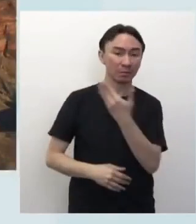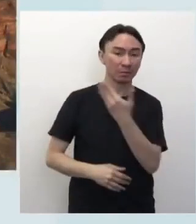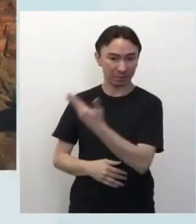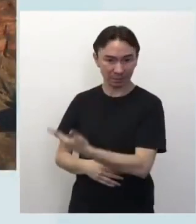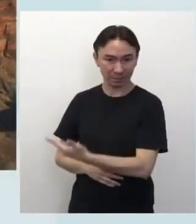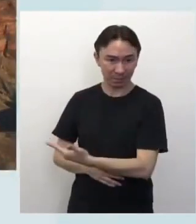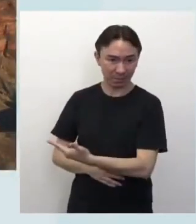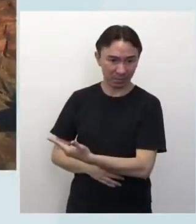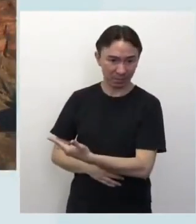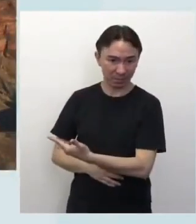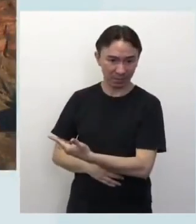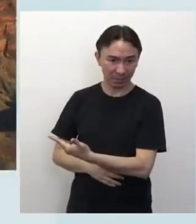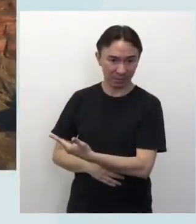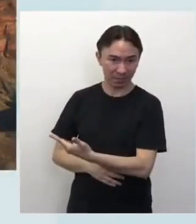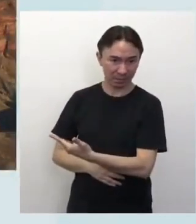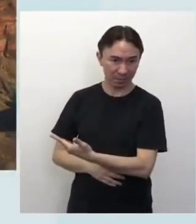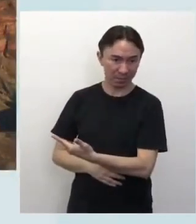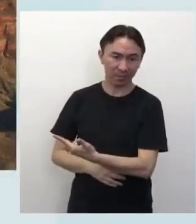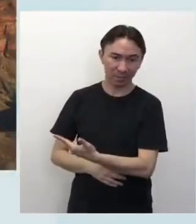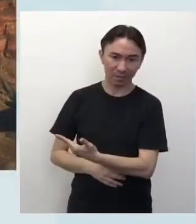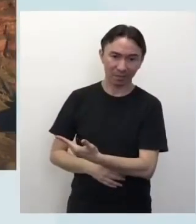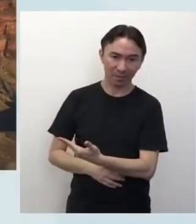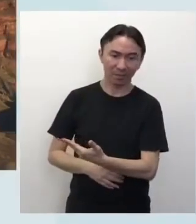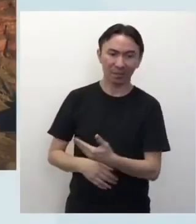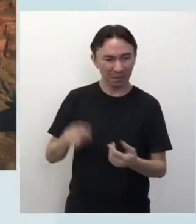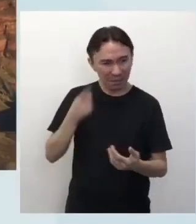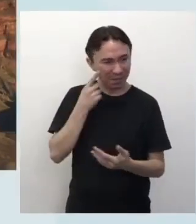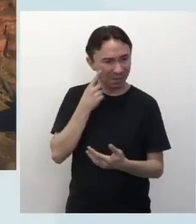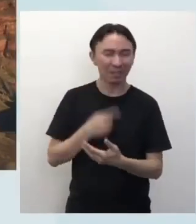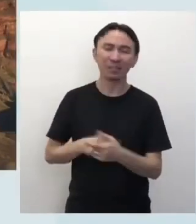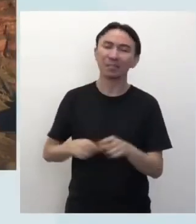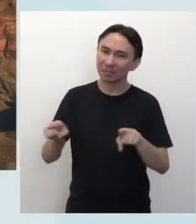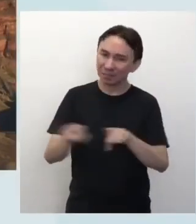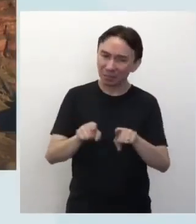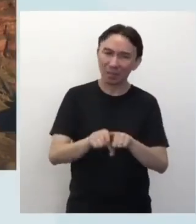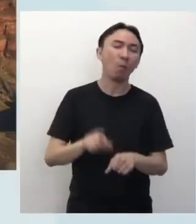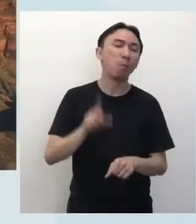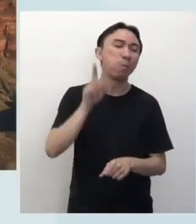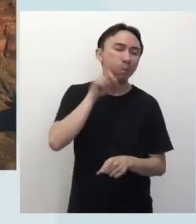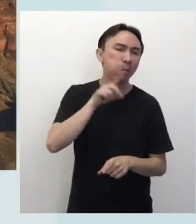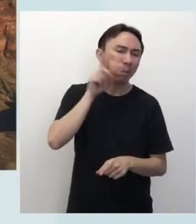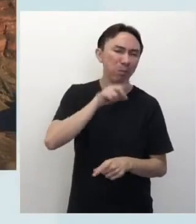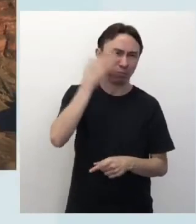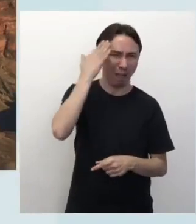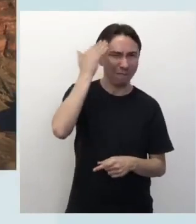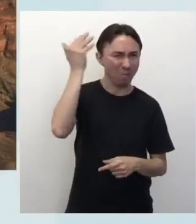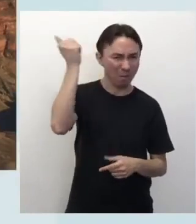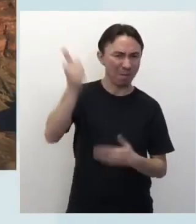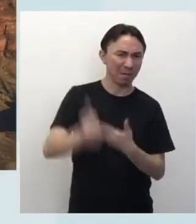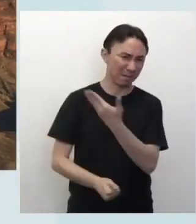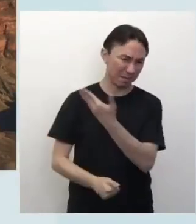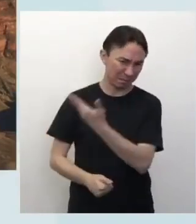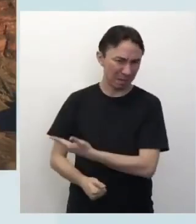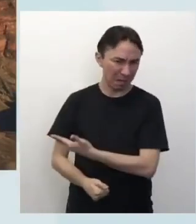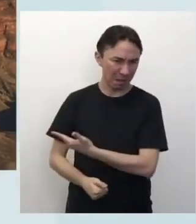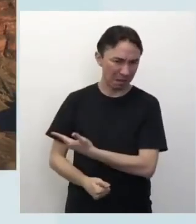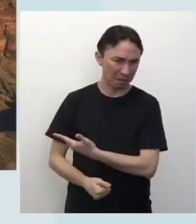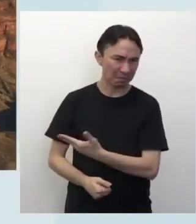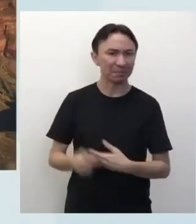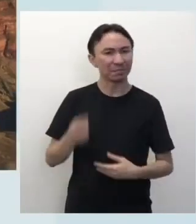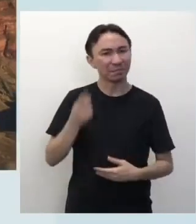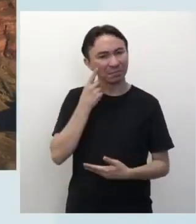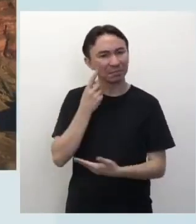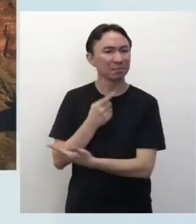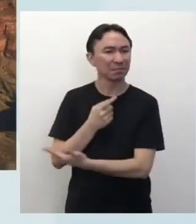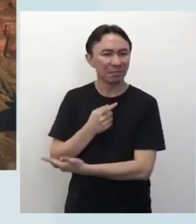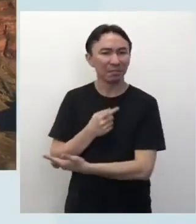para vocês aí, que é, né, o Grand Canyon nos Estados Unidos, extremamente famoso, né, no estado de Nevada, e ele,